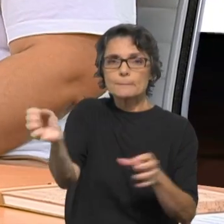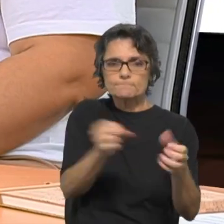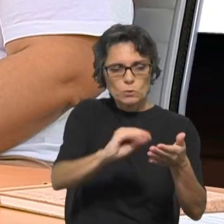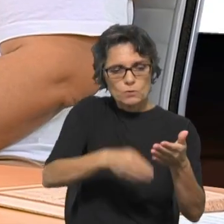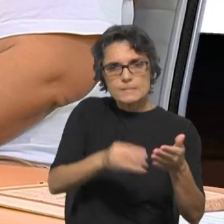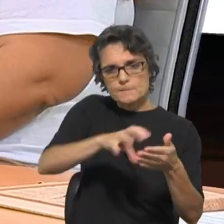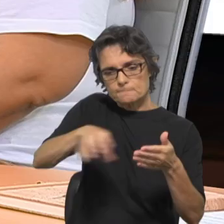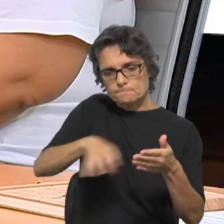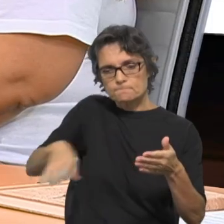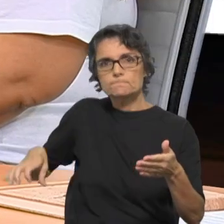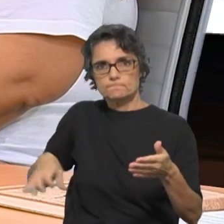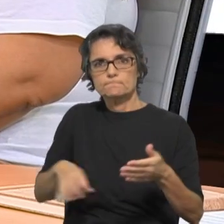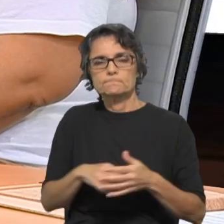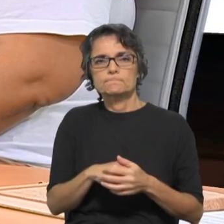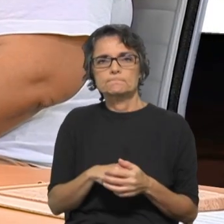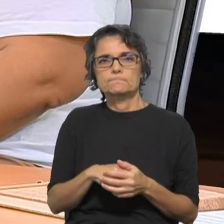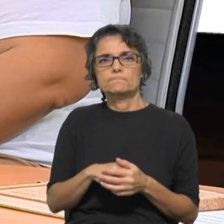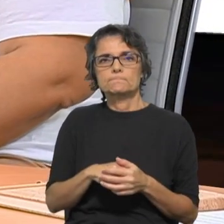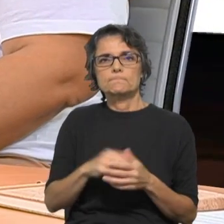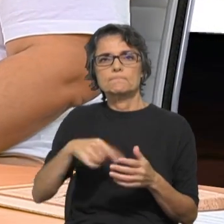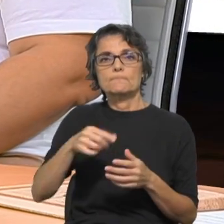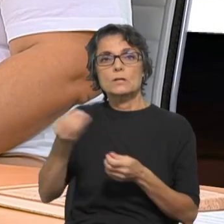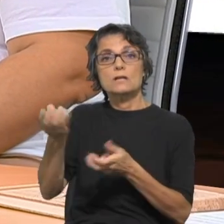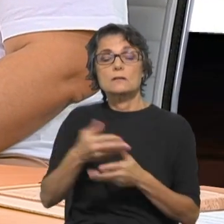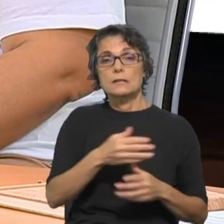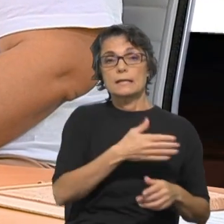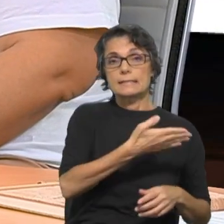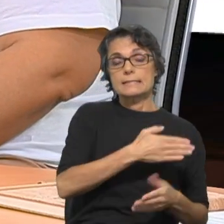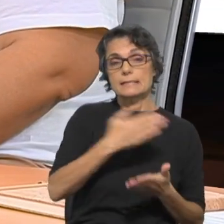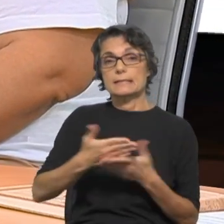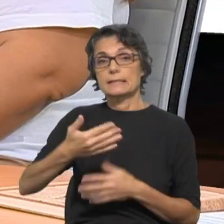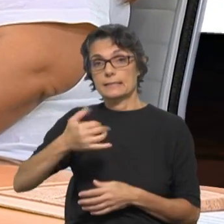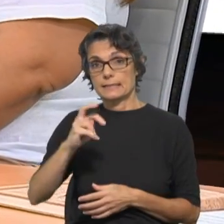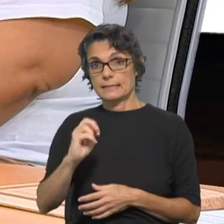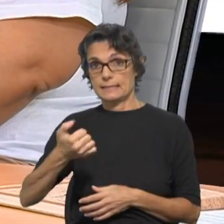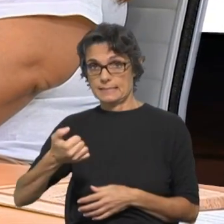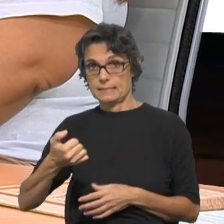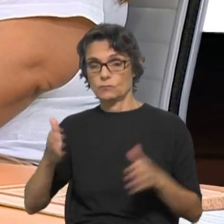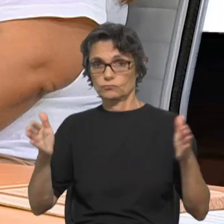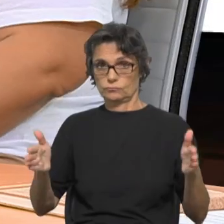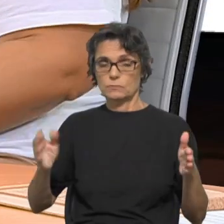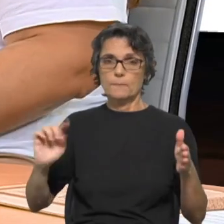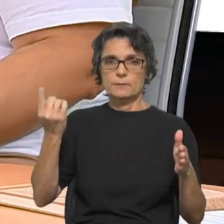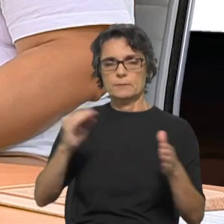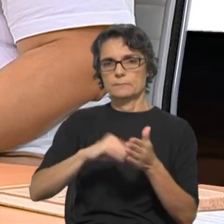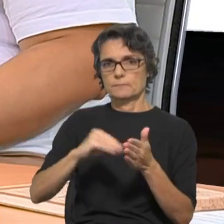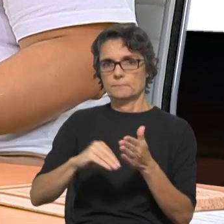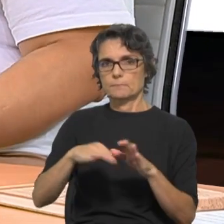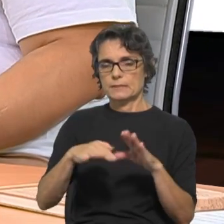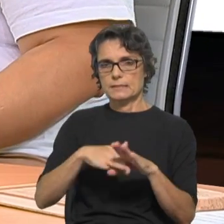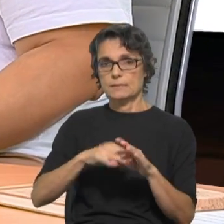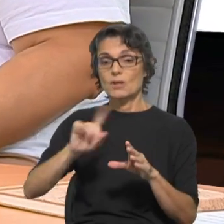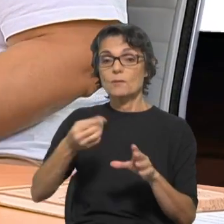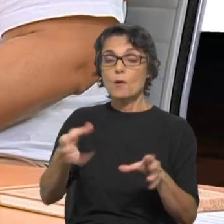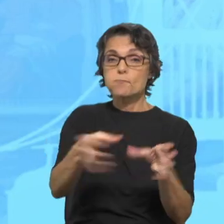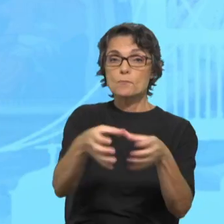está disponível. Nós recebemos jovens dos 16 aos 35 para participarem pela primeira vez e depois nas equipas todos aqueles